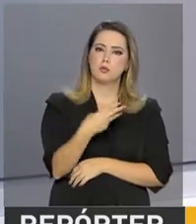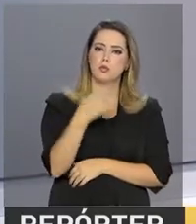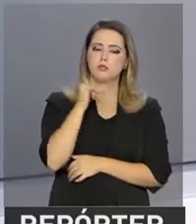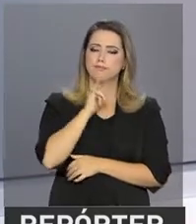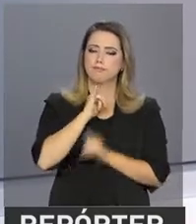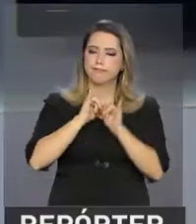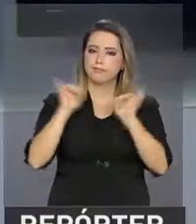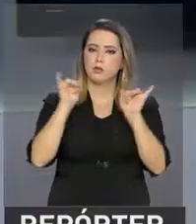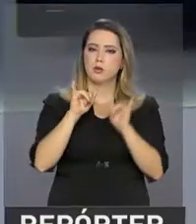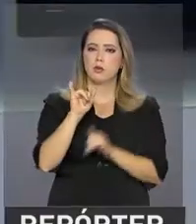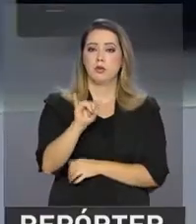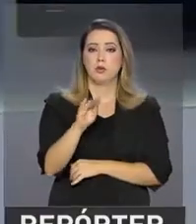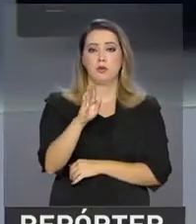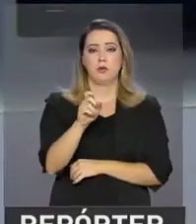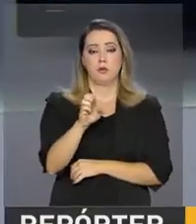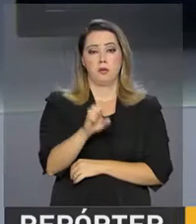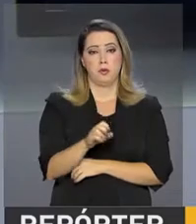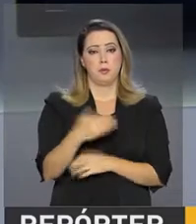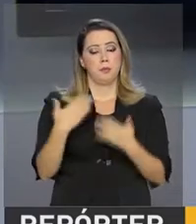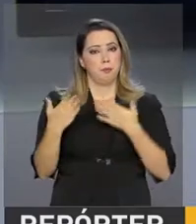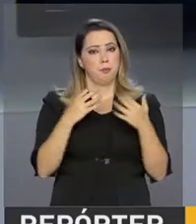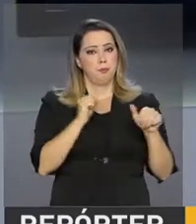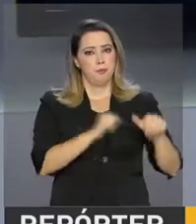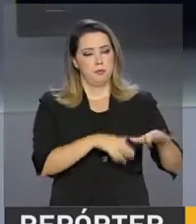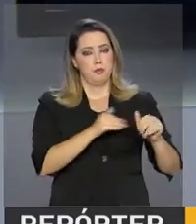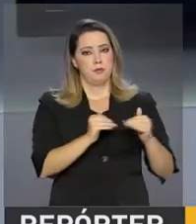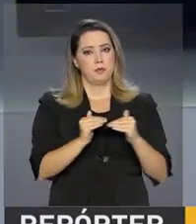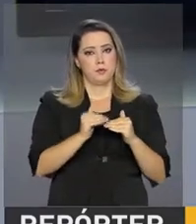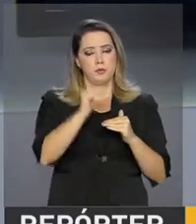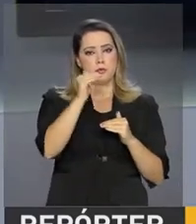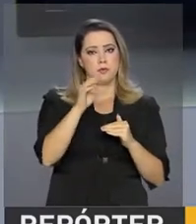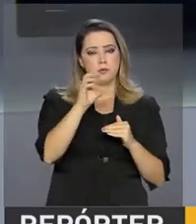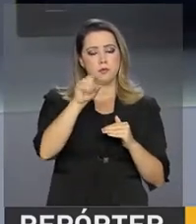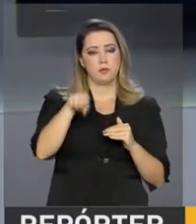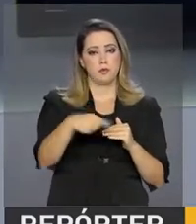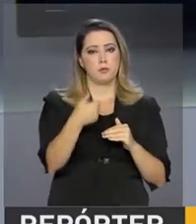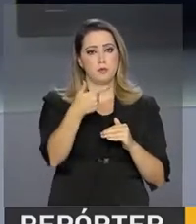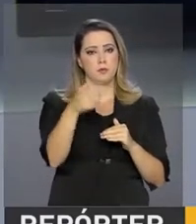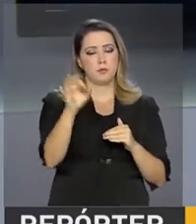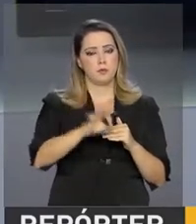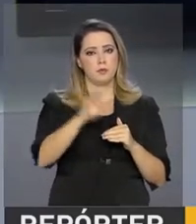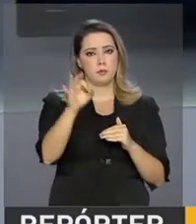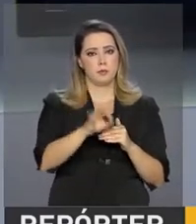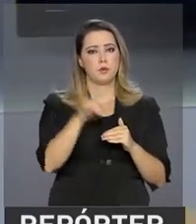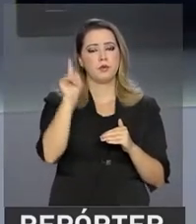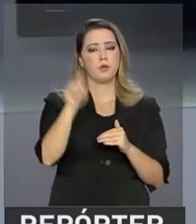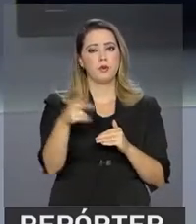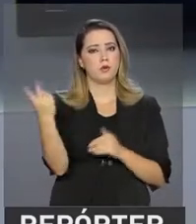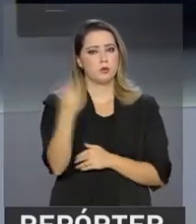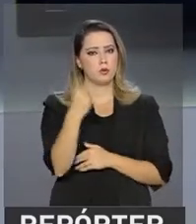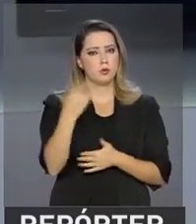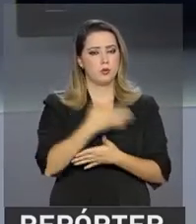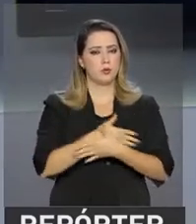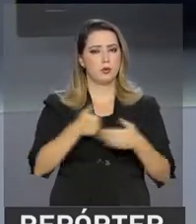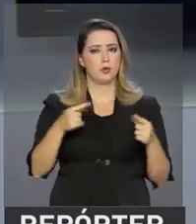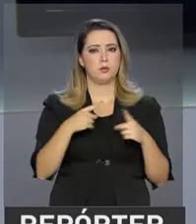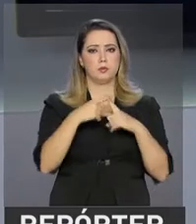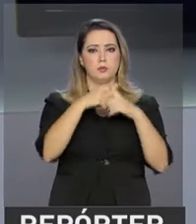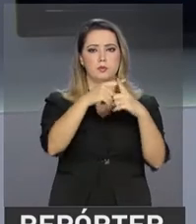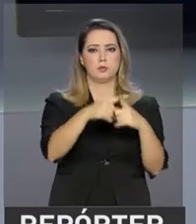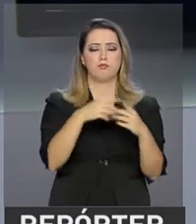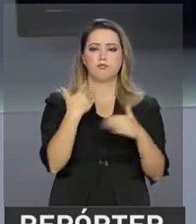ibge em comparação a setembro houve elevação de 0,2 por cento e foi o segundo resultado positivo seguido